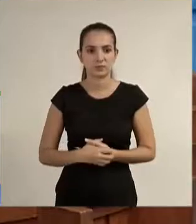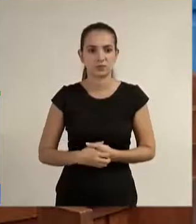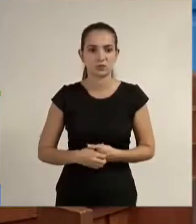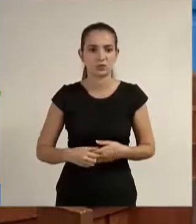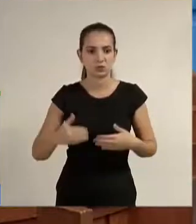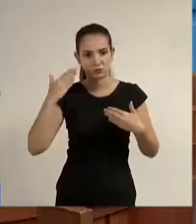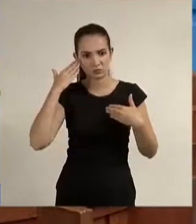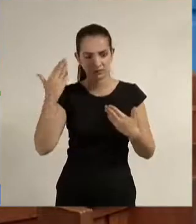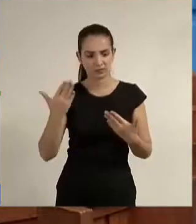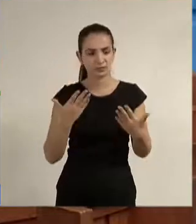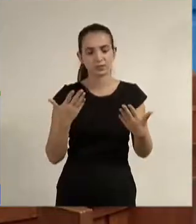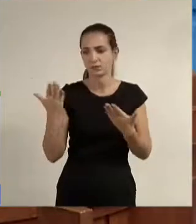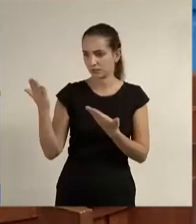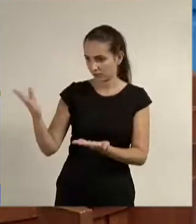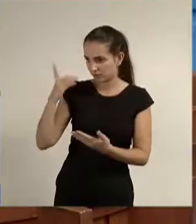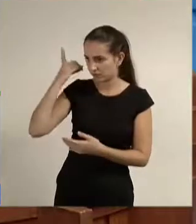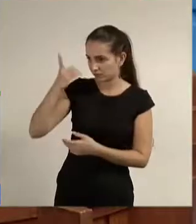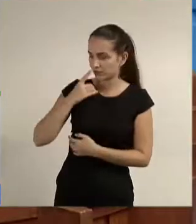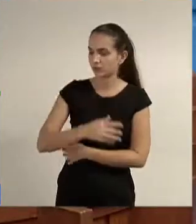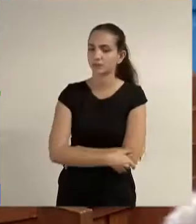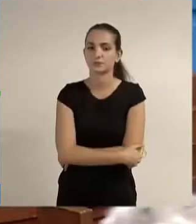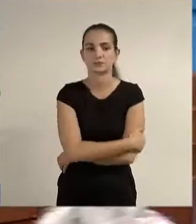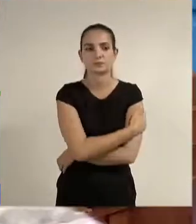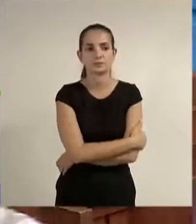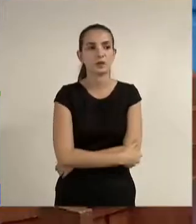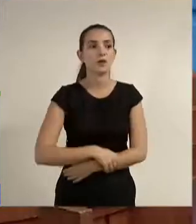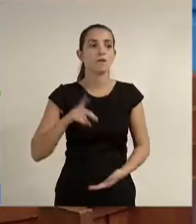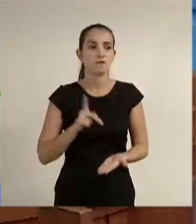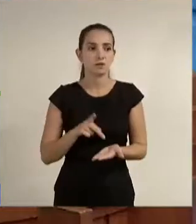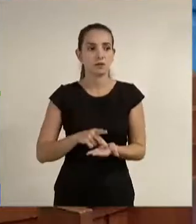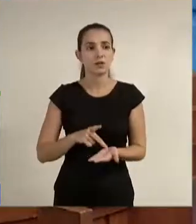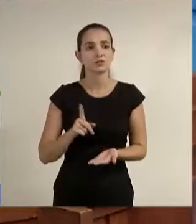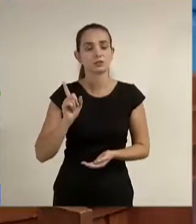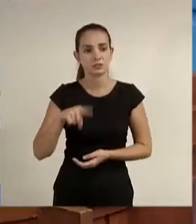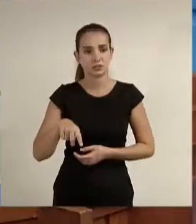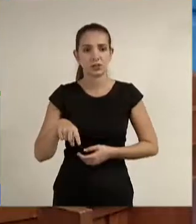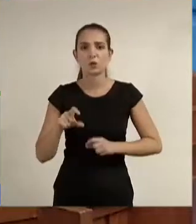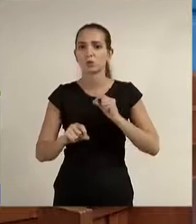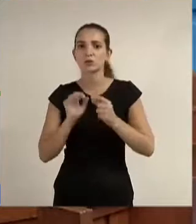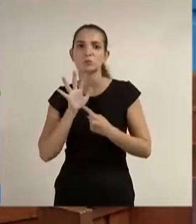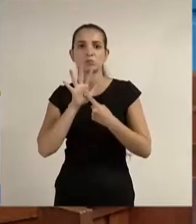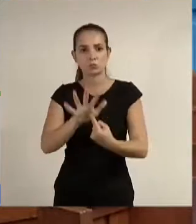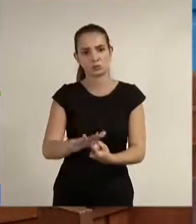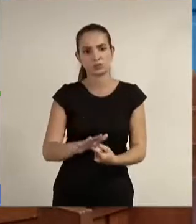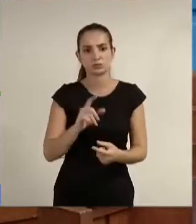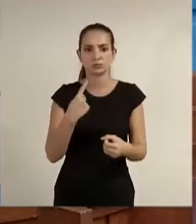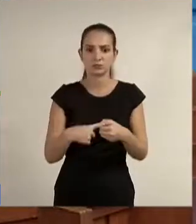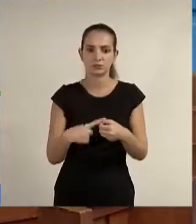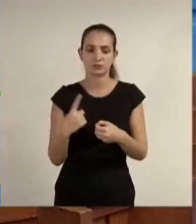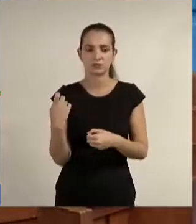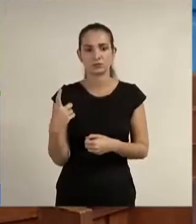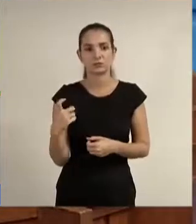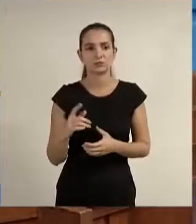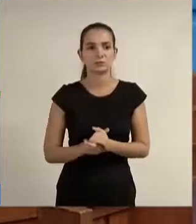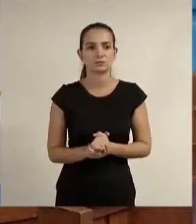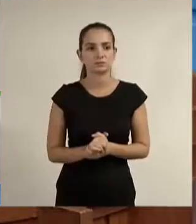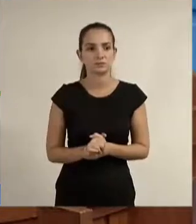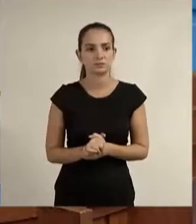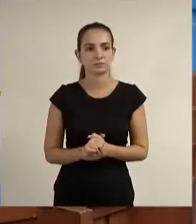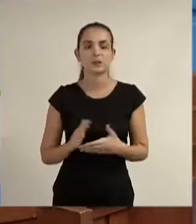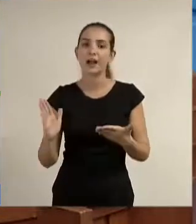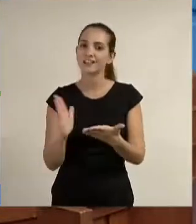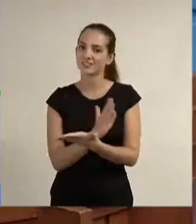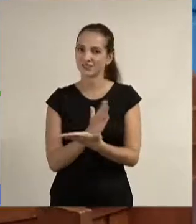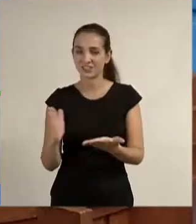deputado. Realmente, esse é o retrato, é o raio-x da nossa cidade. E às